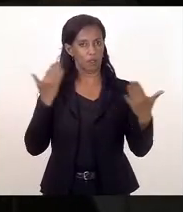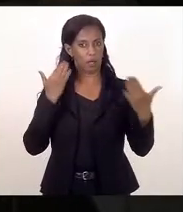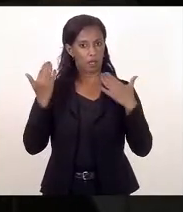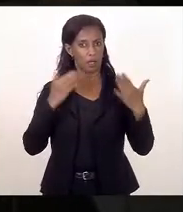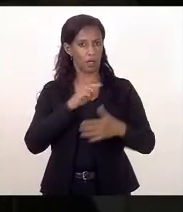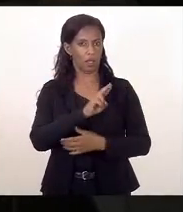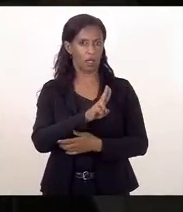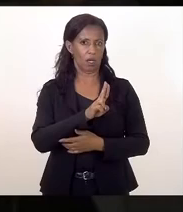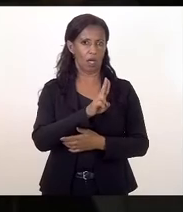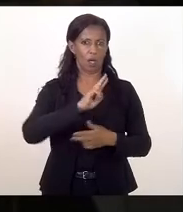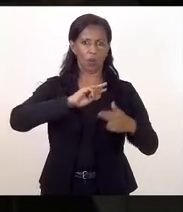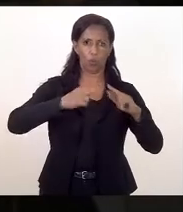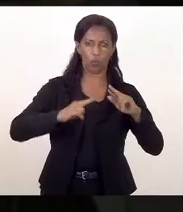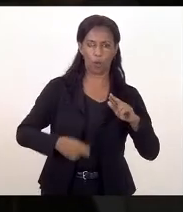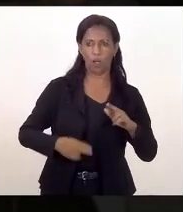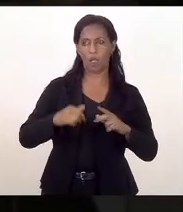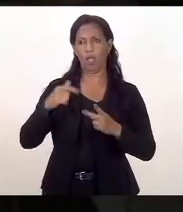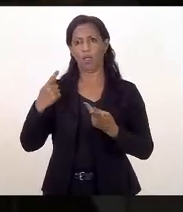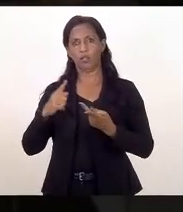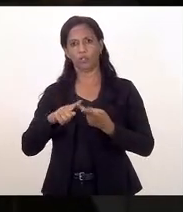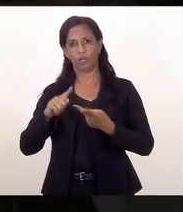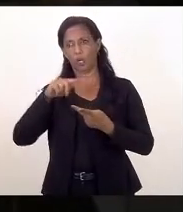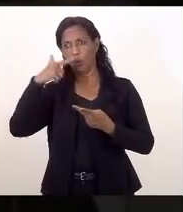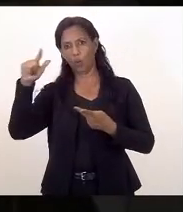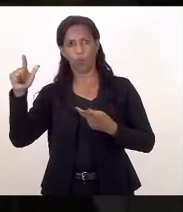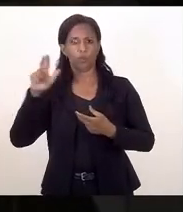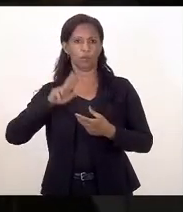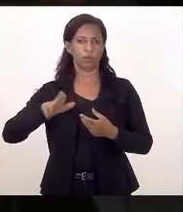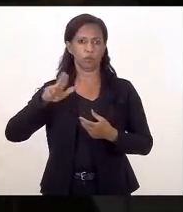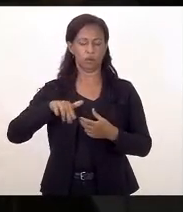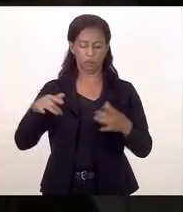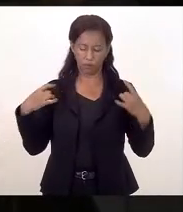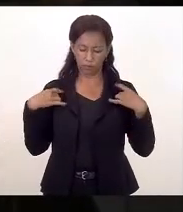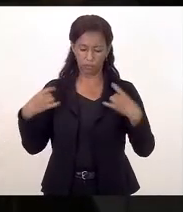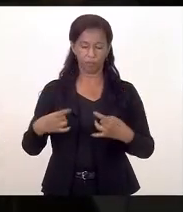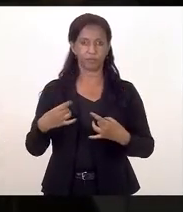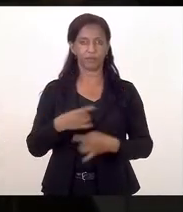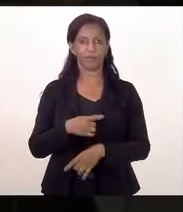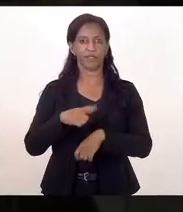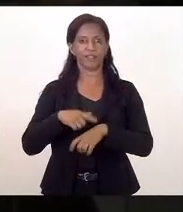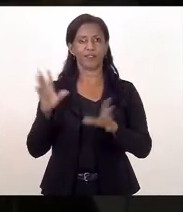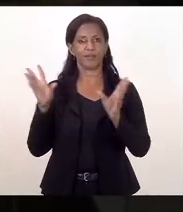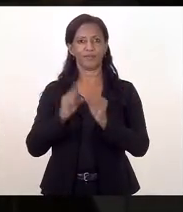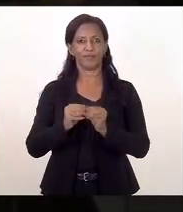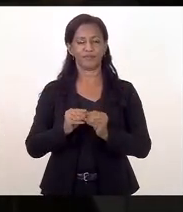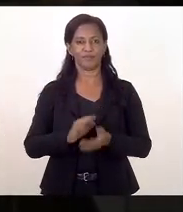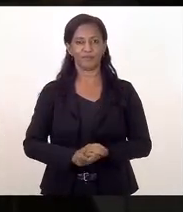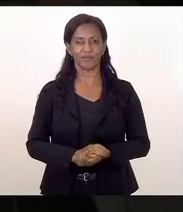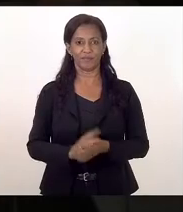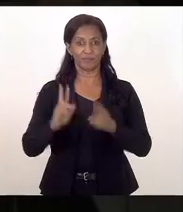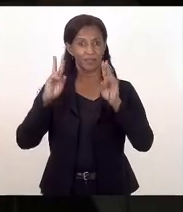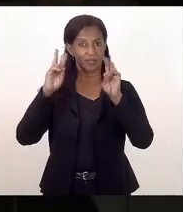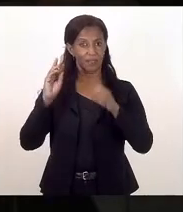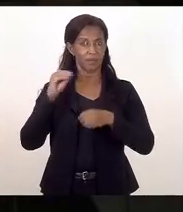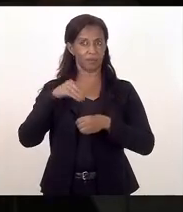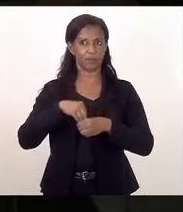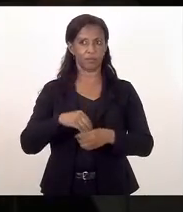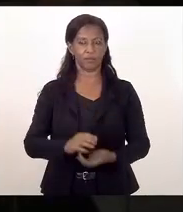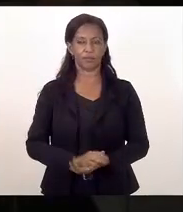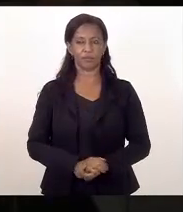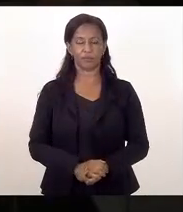ao ERG, em relação ao ENF, duas grandes universidades que a gente já tem consolidadas. Fico por aqui, que o tempo já acabou, são temas que eu apenas introduzi.